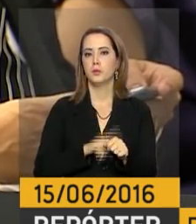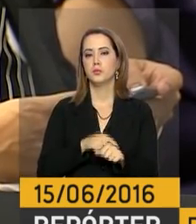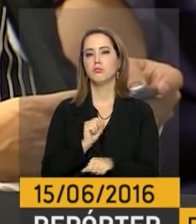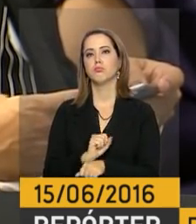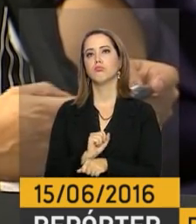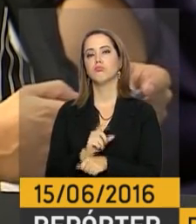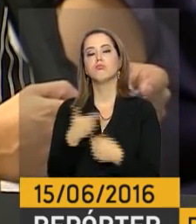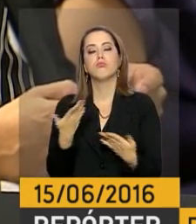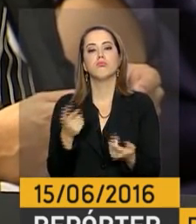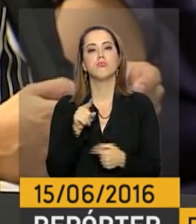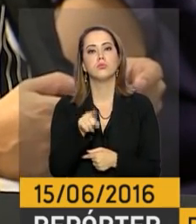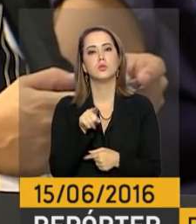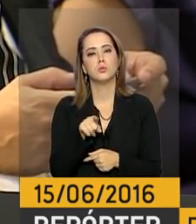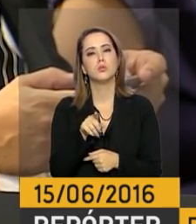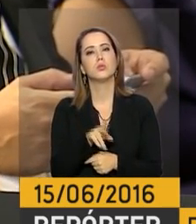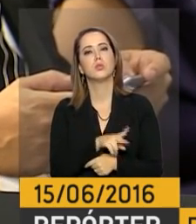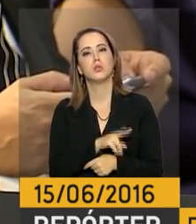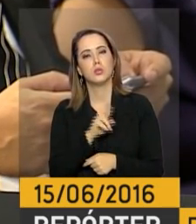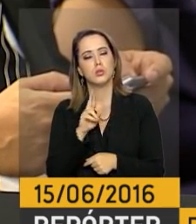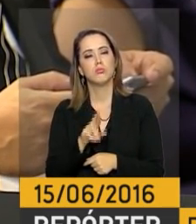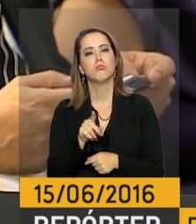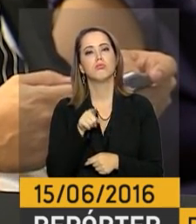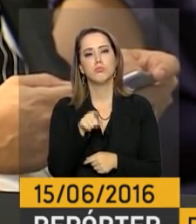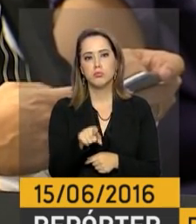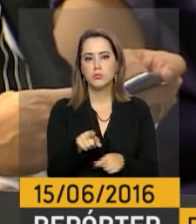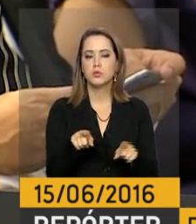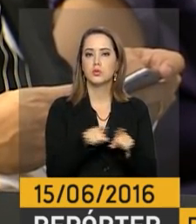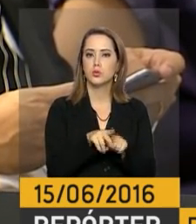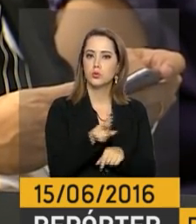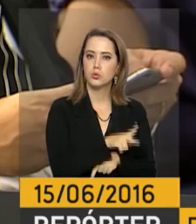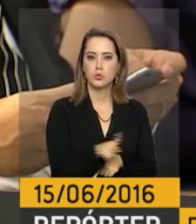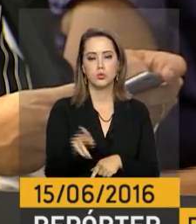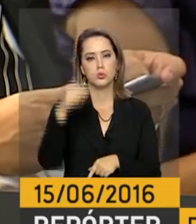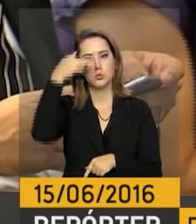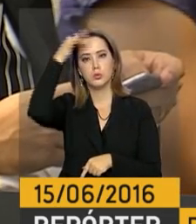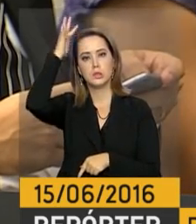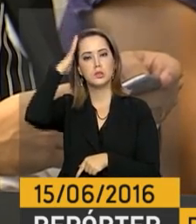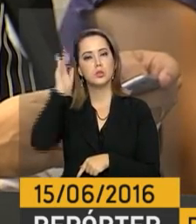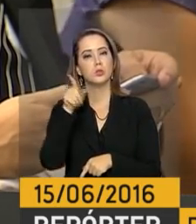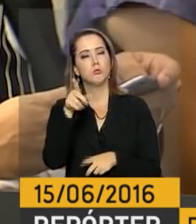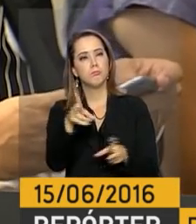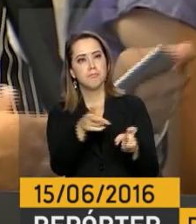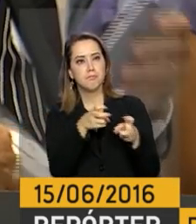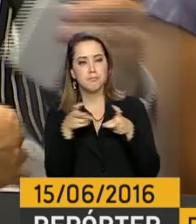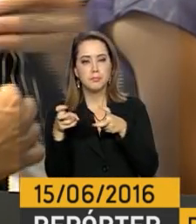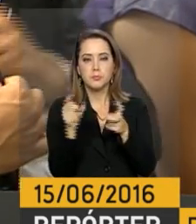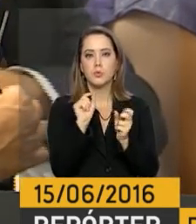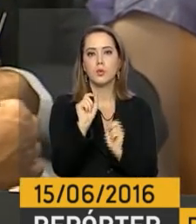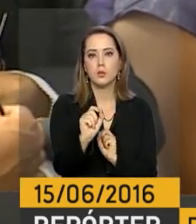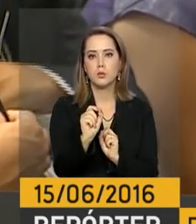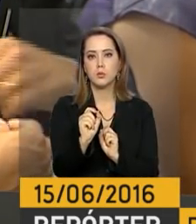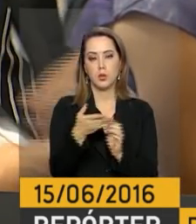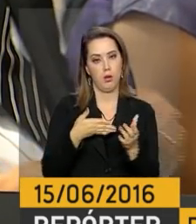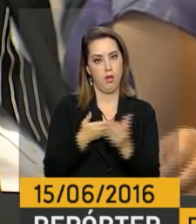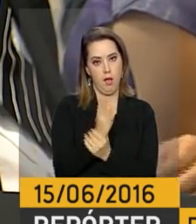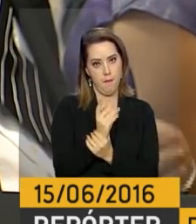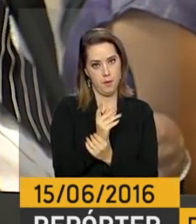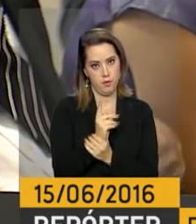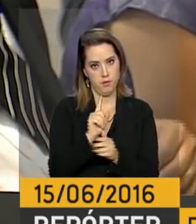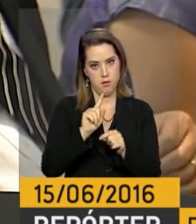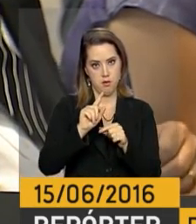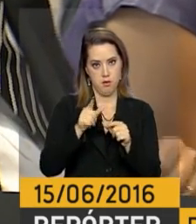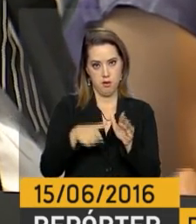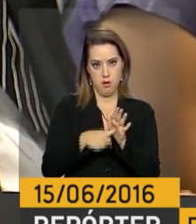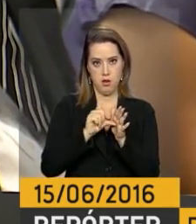o senhor o senhor e o presidente teve com os líderes, qual o feeling do senhor para que quando ela seja aprovada? Antes ou depois